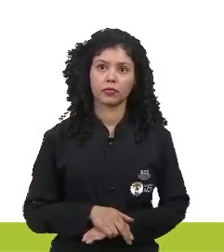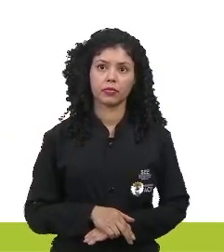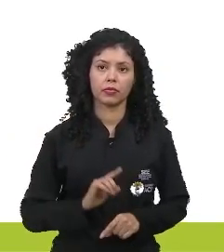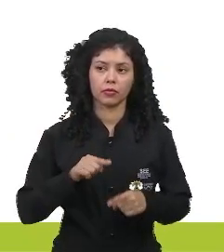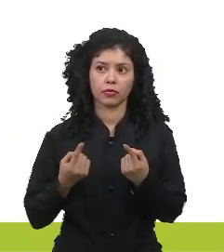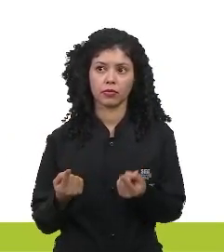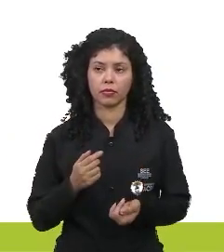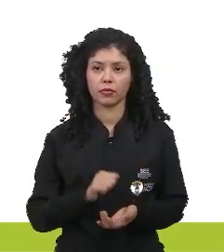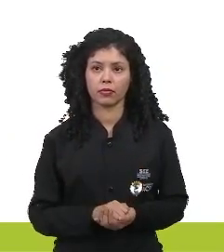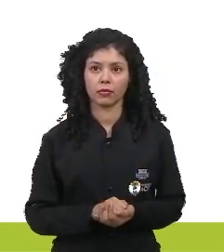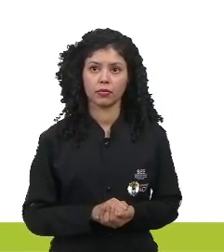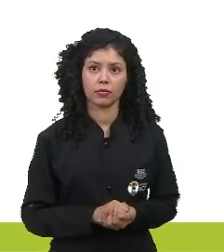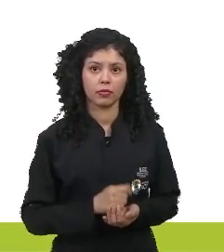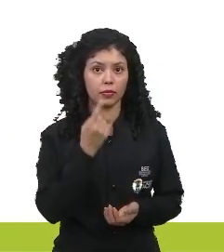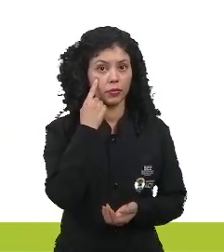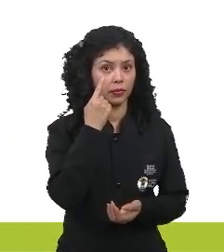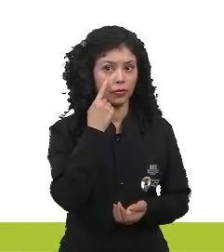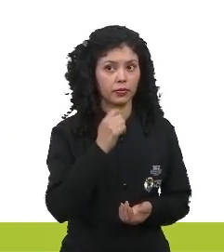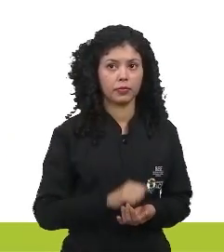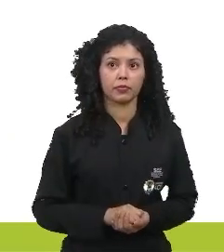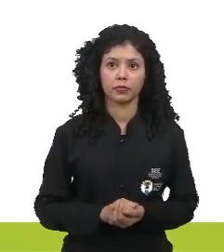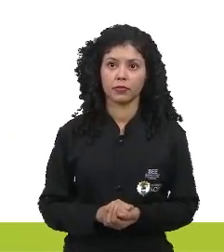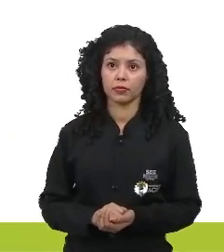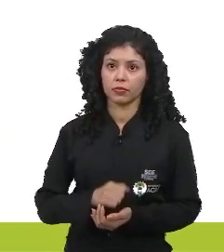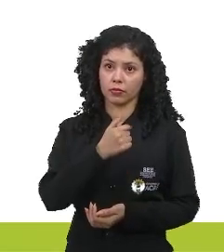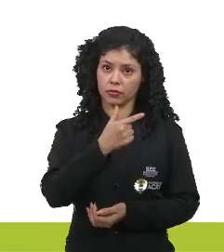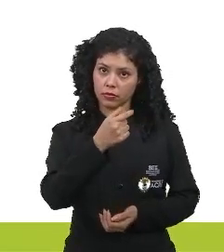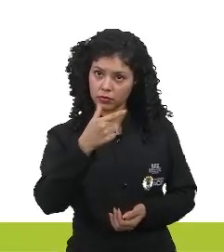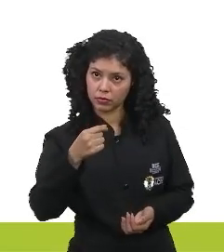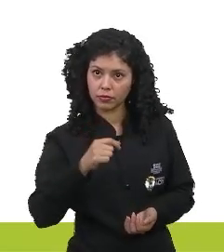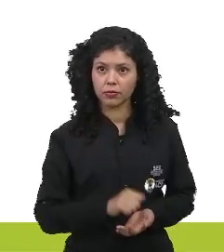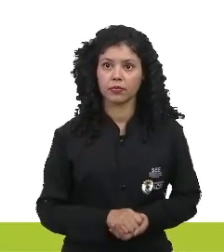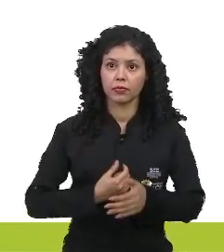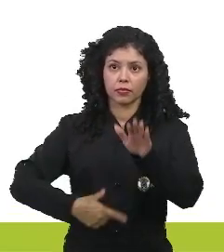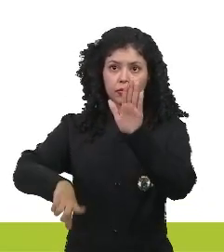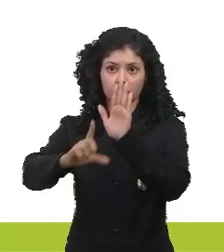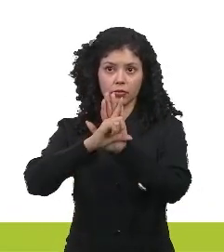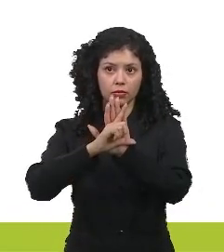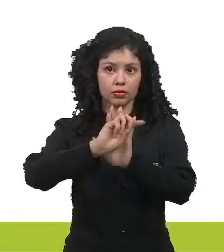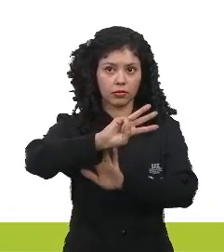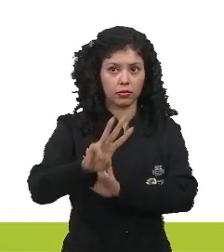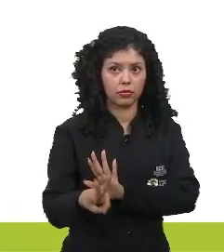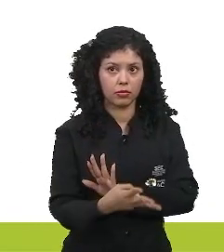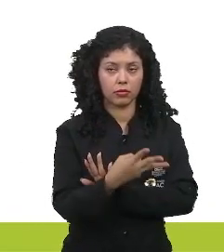uma, olha só. Enem 2020.